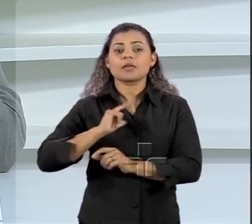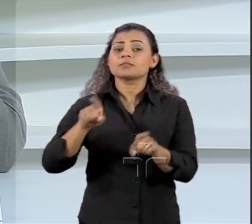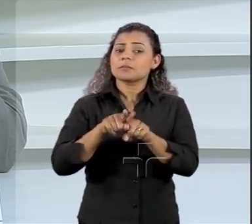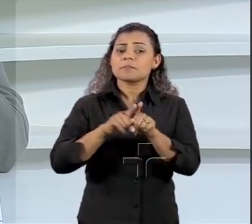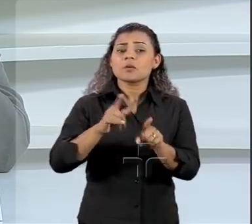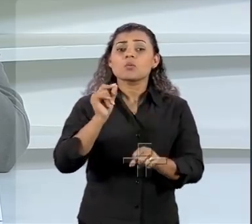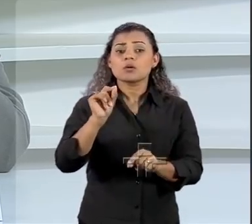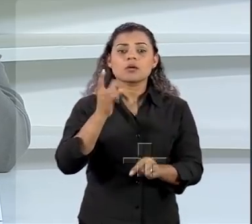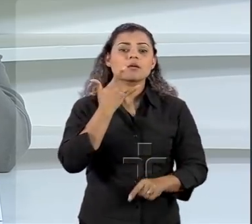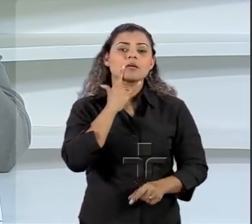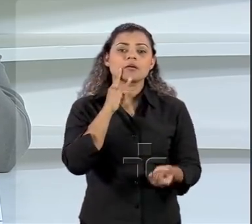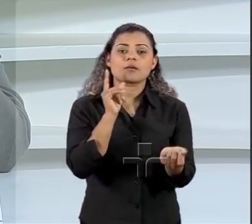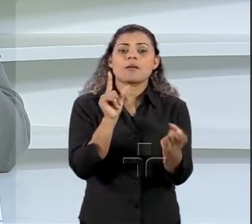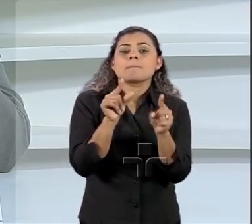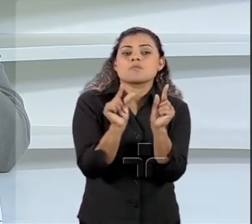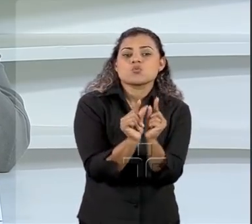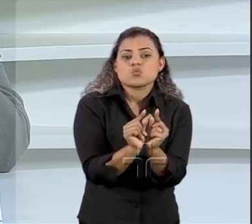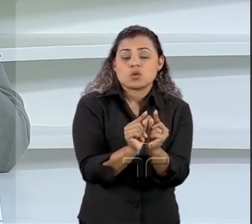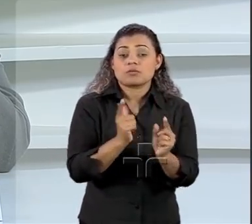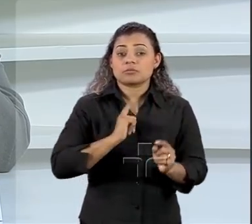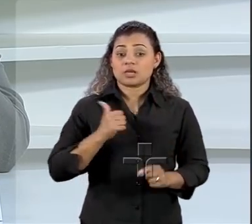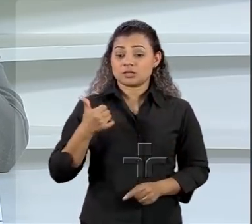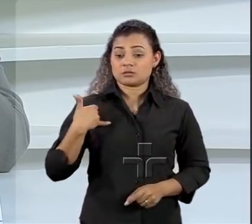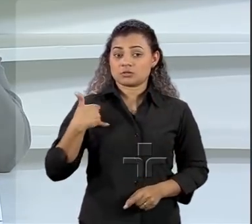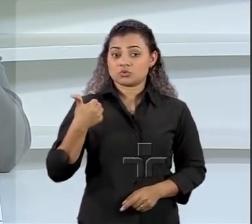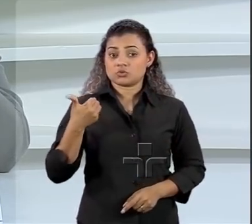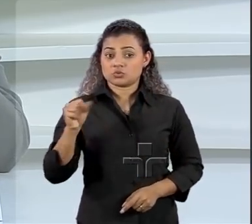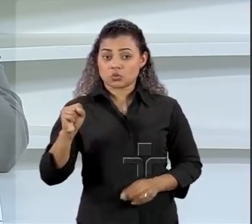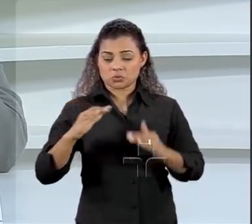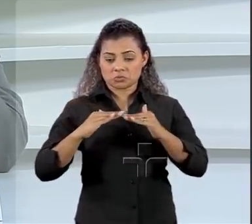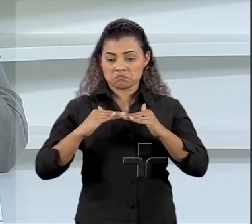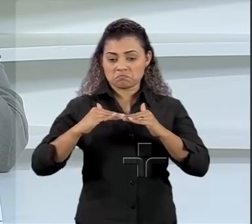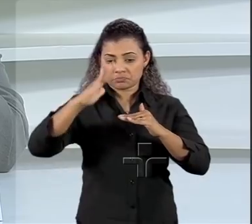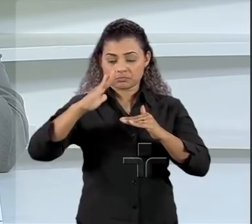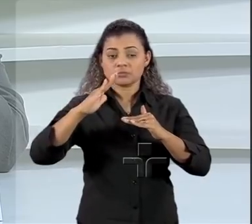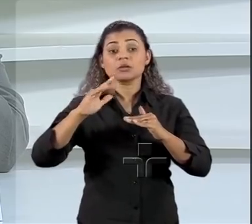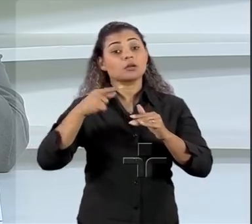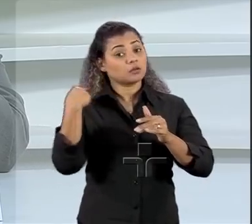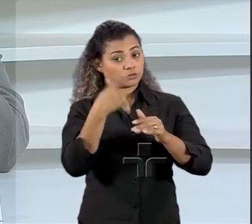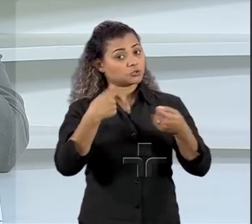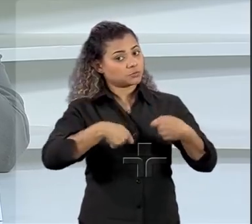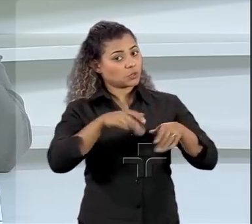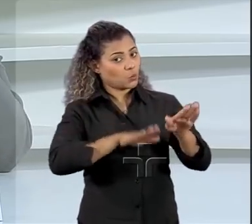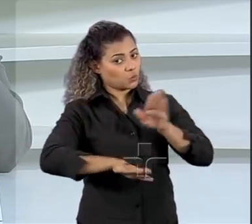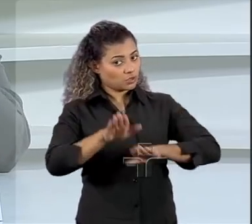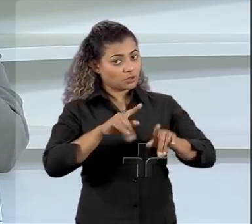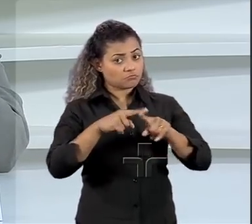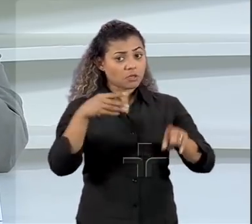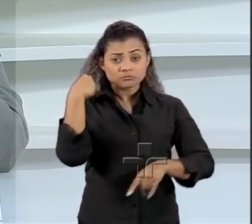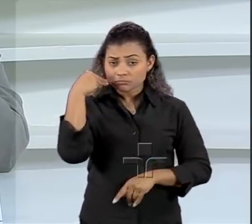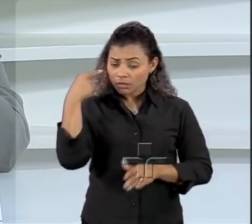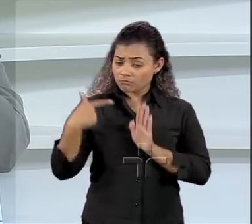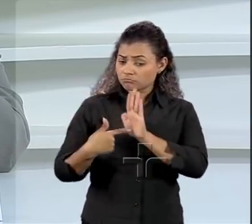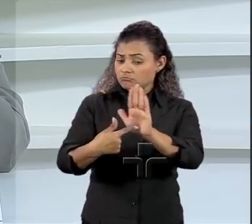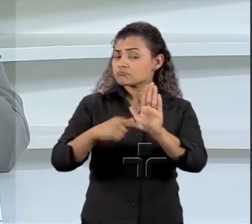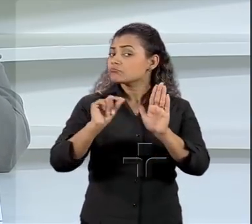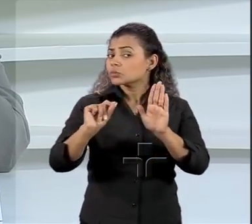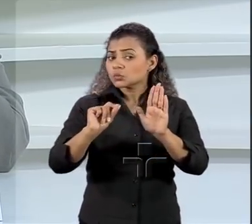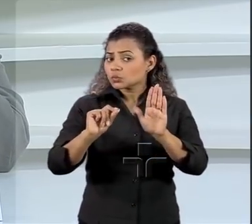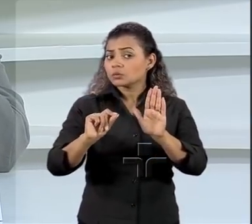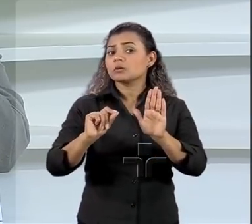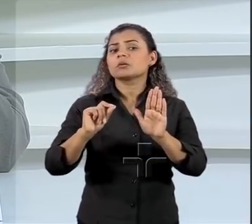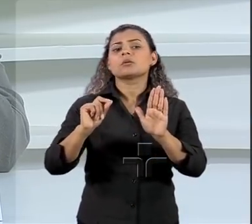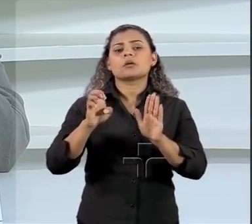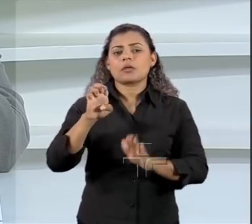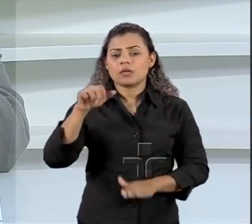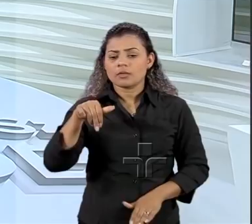né? O Vigitel pega 18 anos acima, né? Então a gente tem que tomar cuidado, mas a experiência mostra, alguns estudos mostram, o Lenad